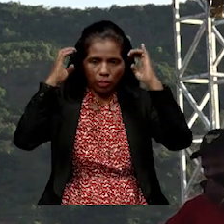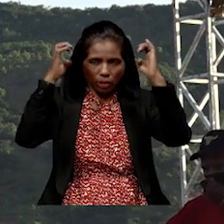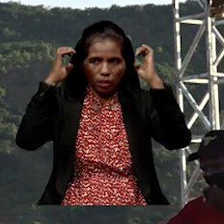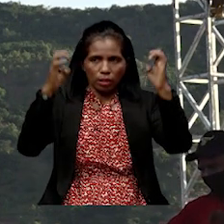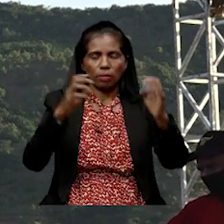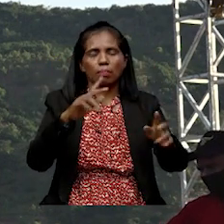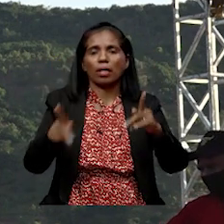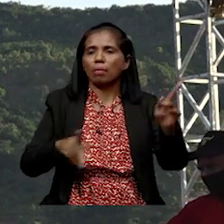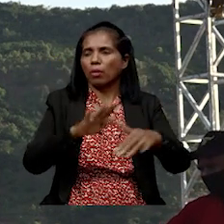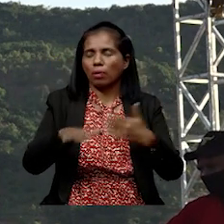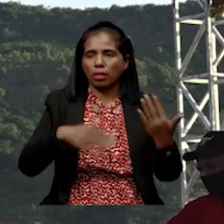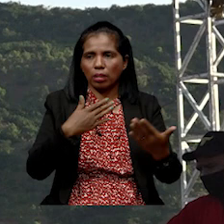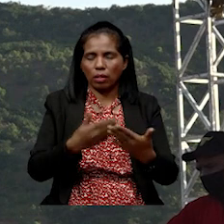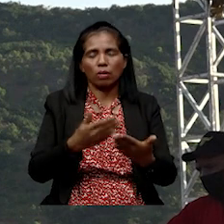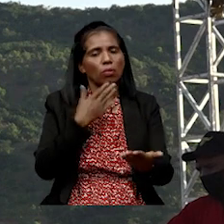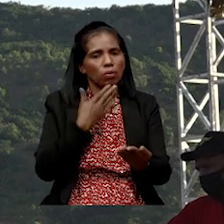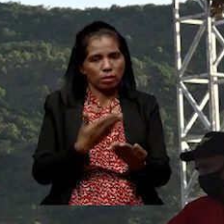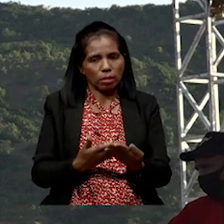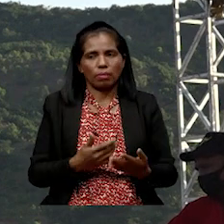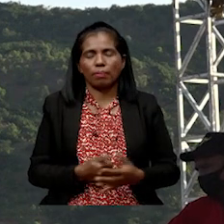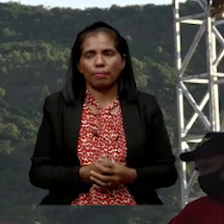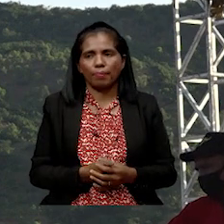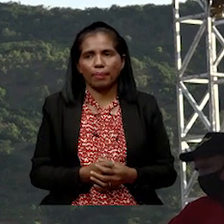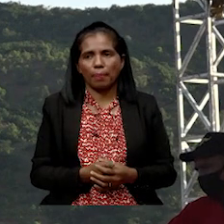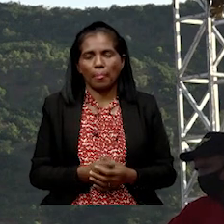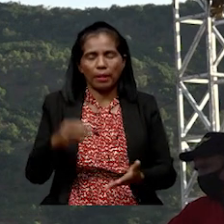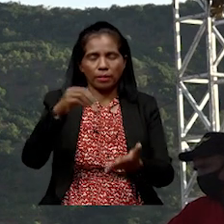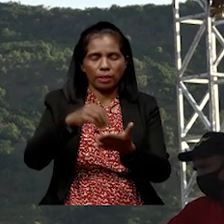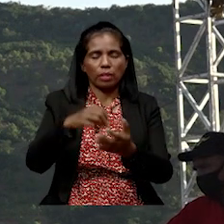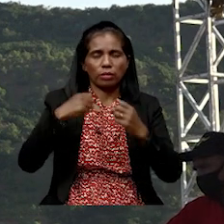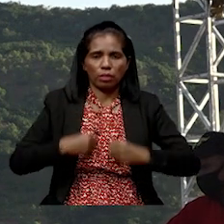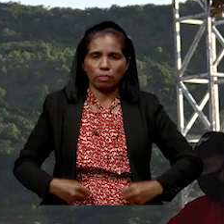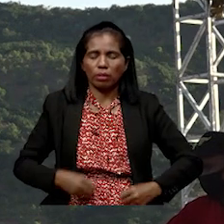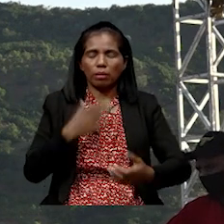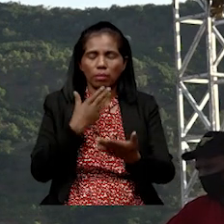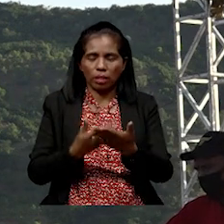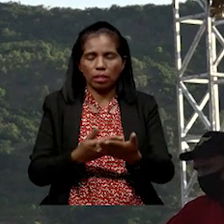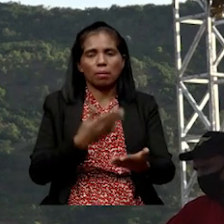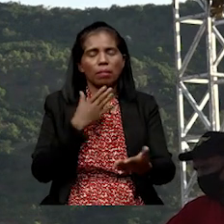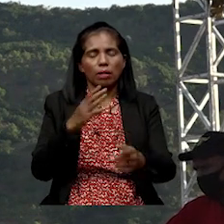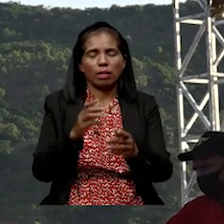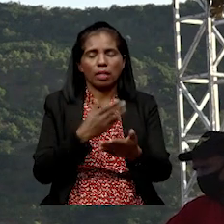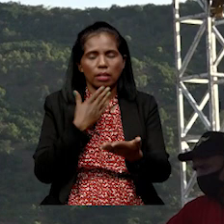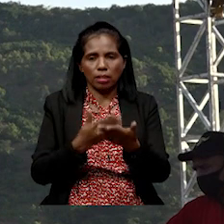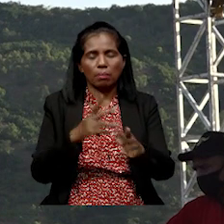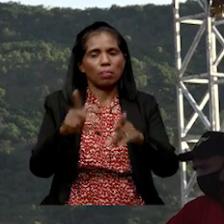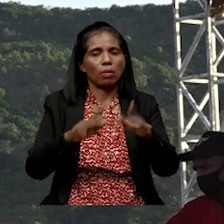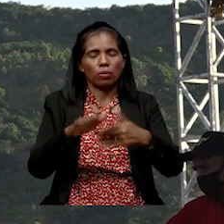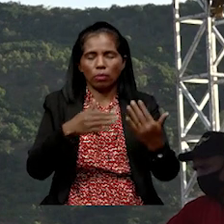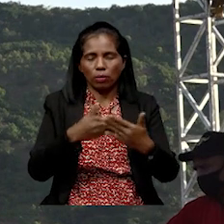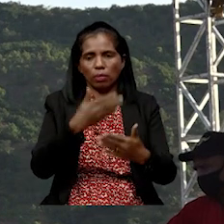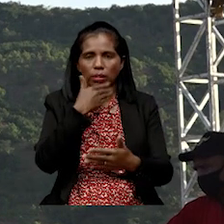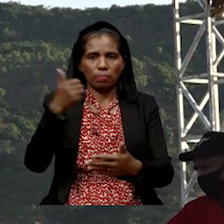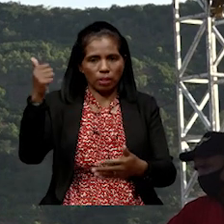vai é uma rotota, uma qualidade. A tu investe em saúde, vai em autoto, a qualidade. A tu investe em economia, vai